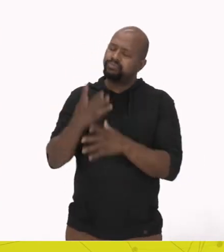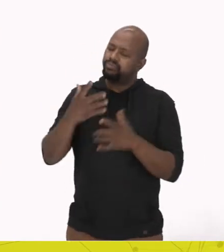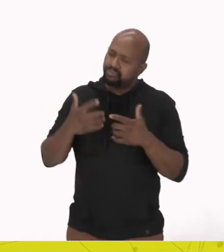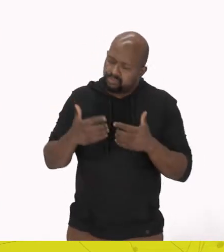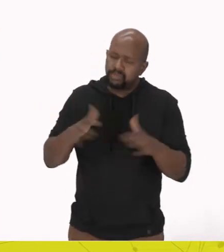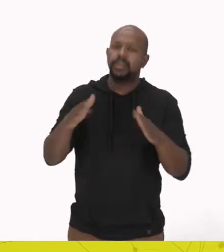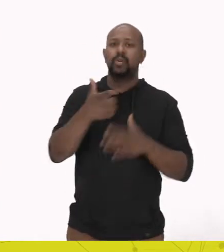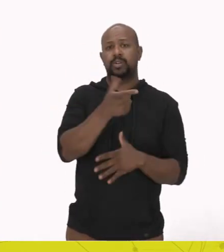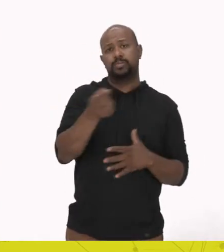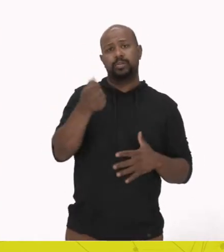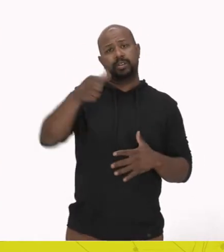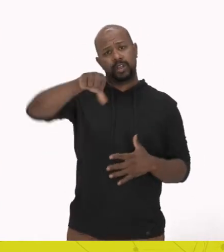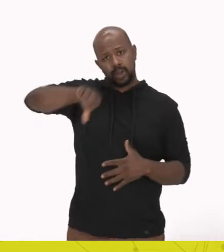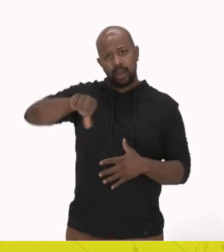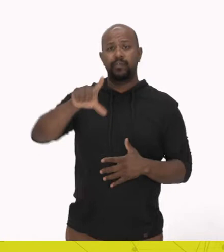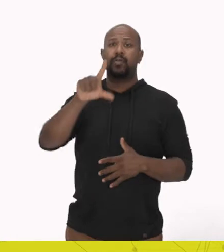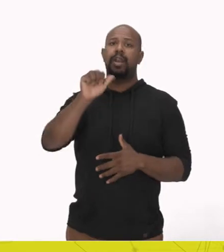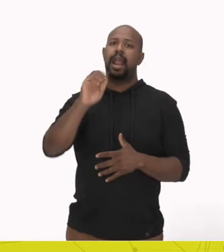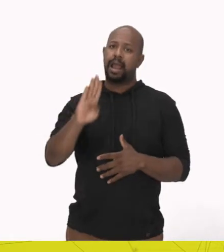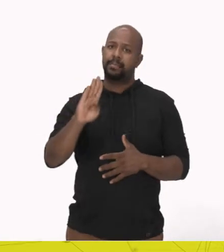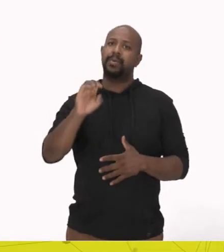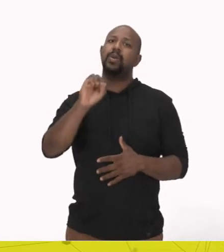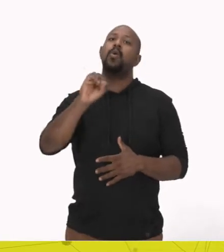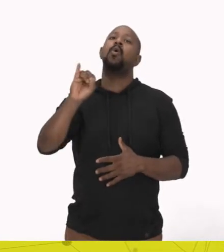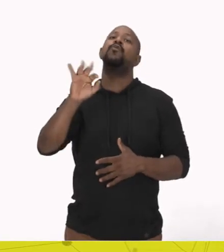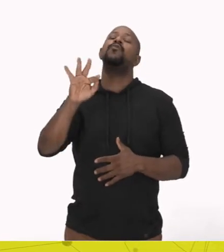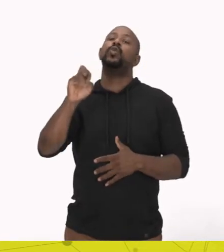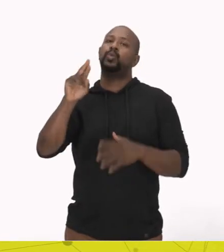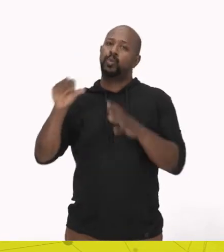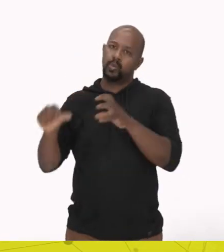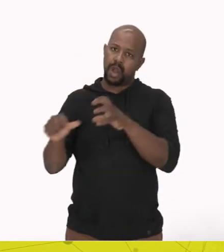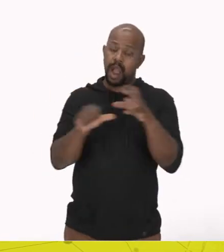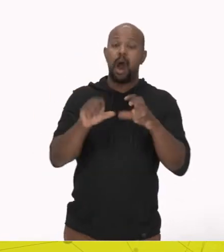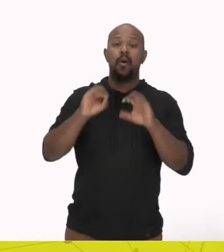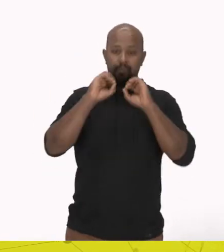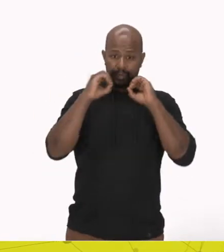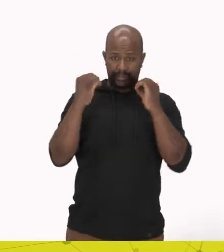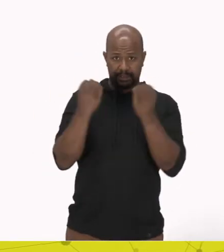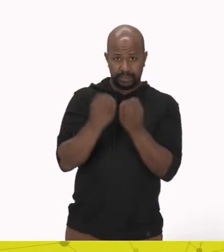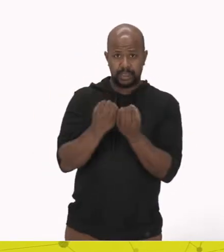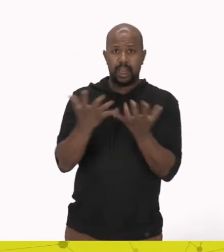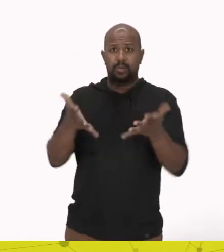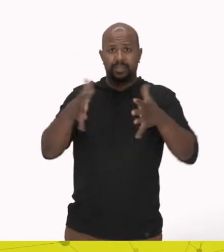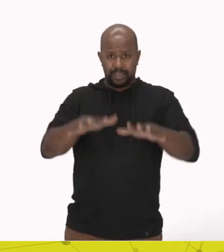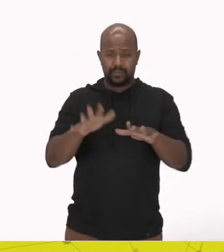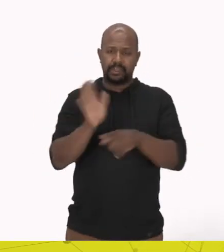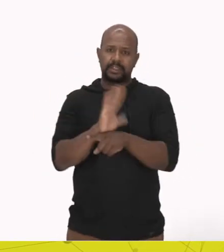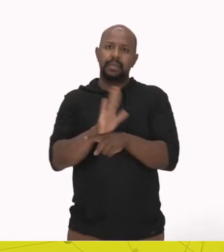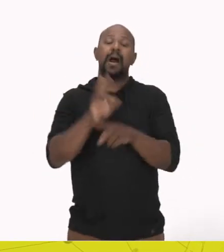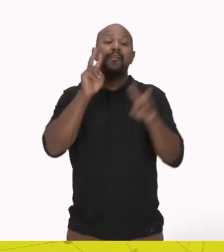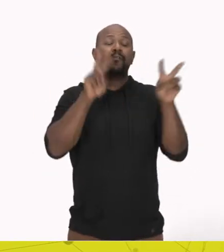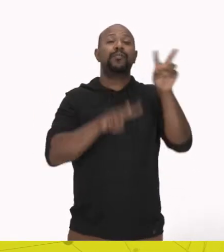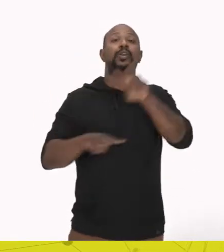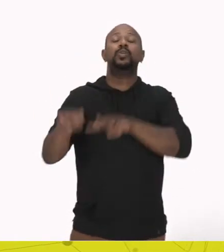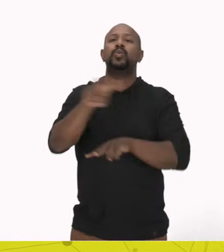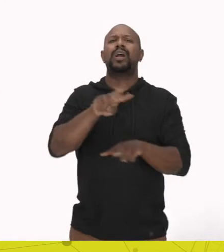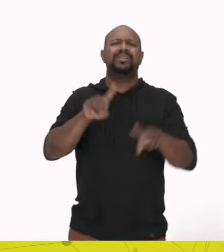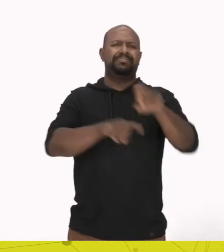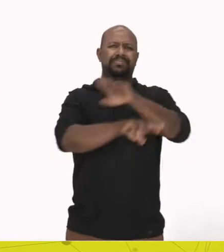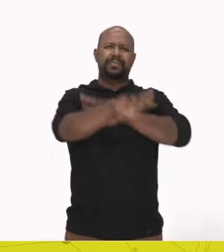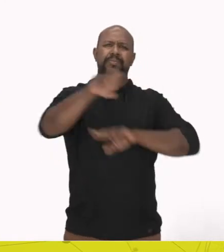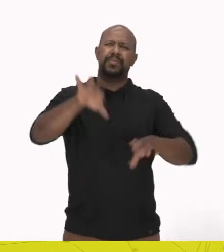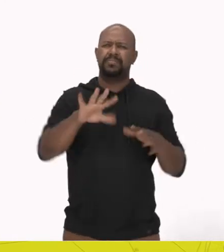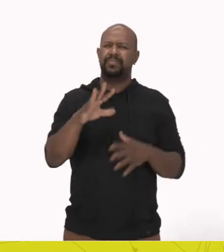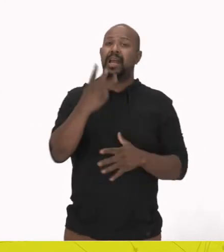em 2019, no Lab Oi Futuro, a oficina inclusiva de cinema Visões Divergentes, que